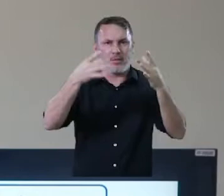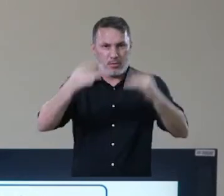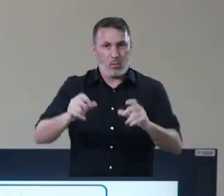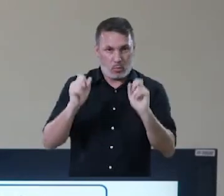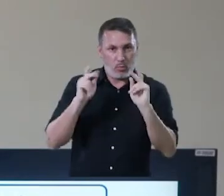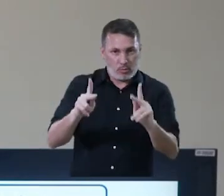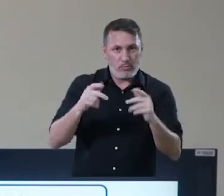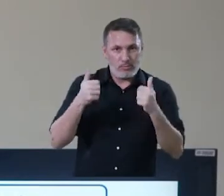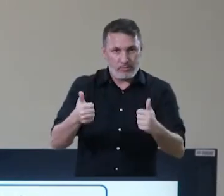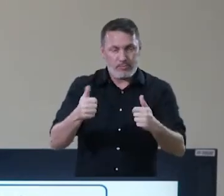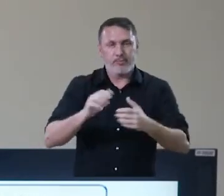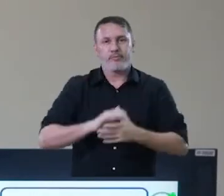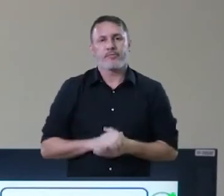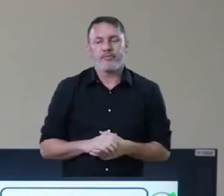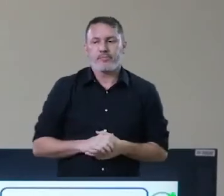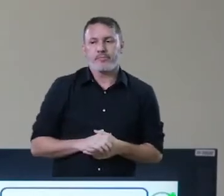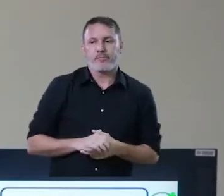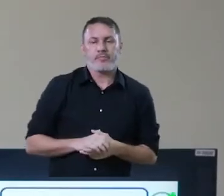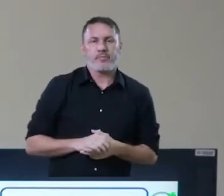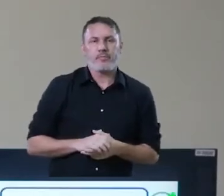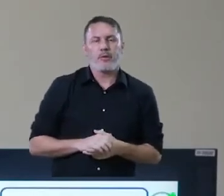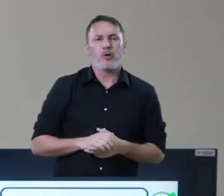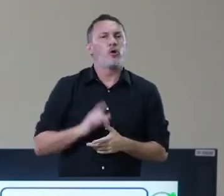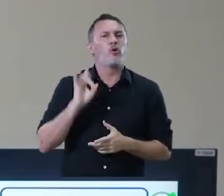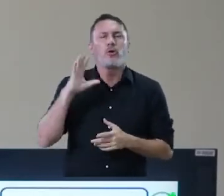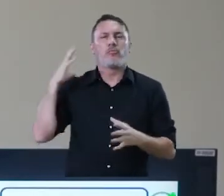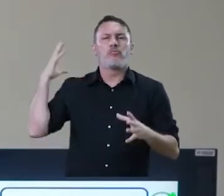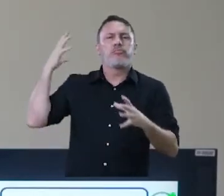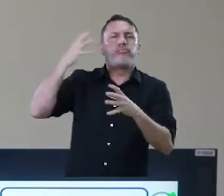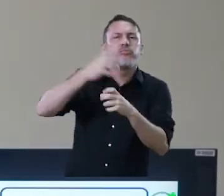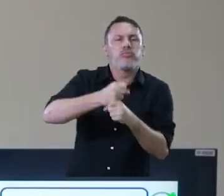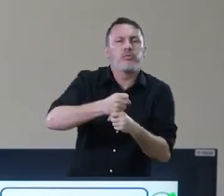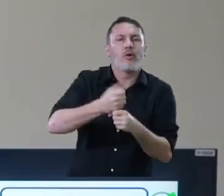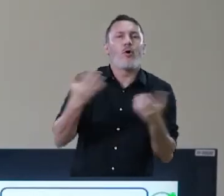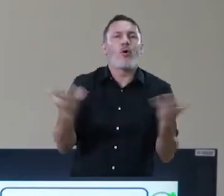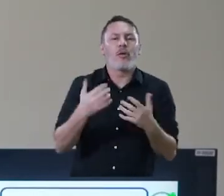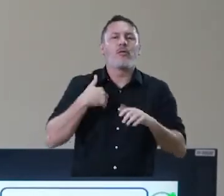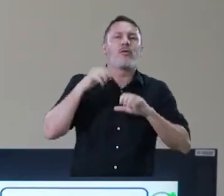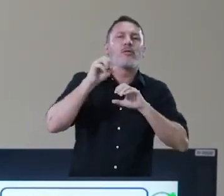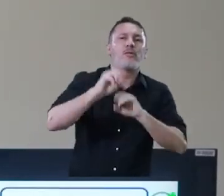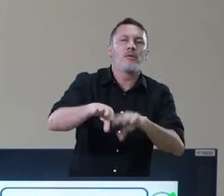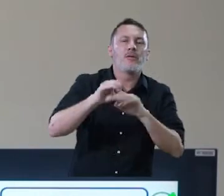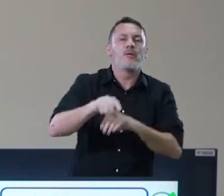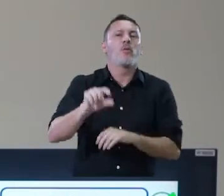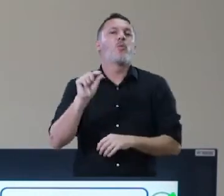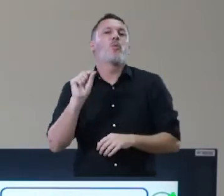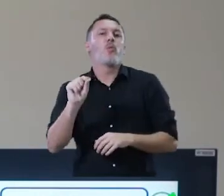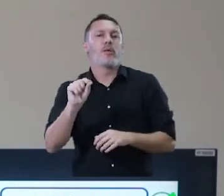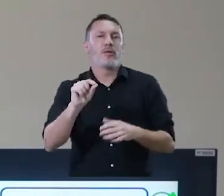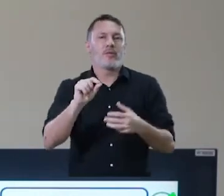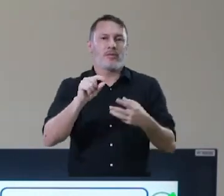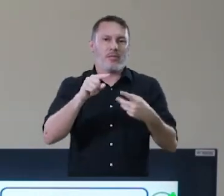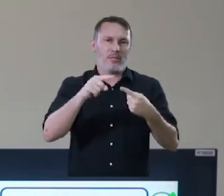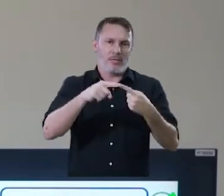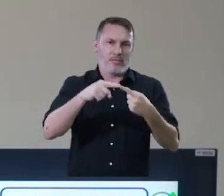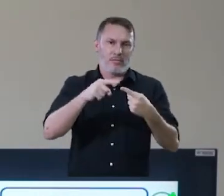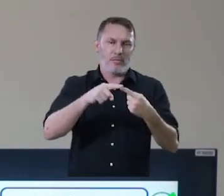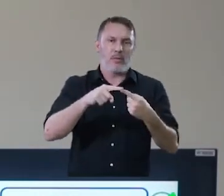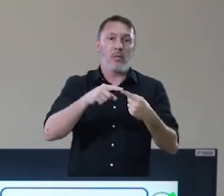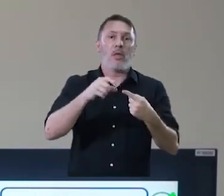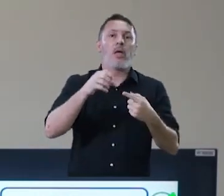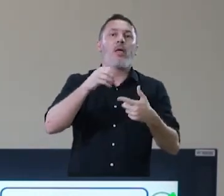cada elemento. Beleza, queridos? Então, só para a gente recapitular o que foi falado nesta aula, o que é o